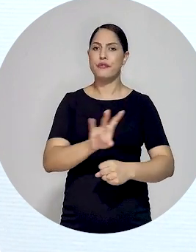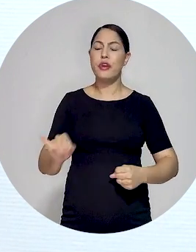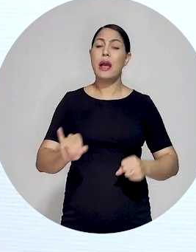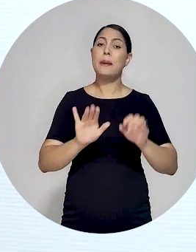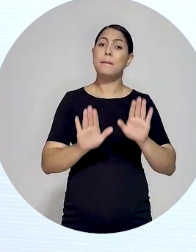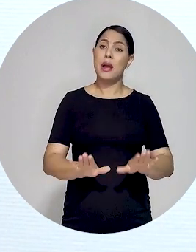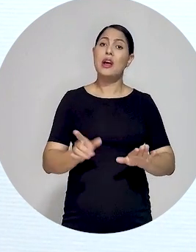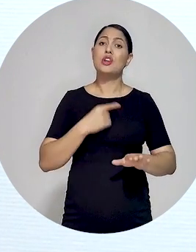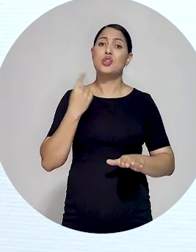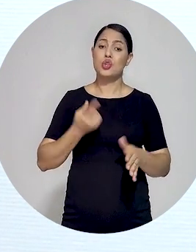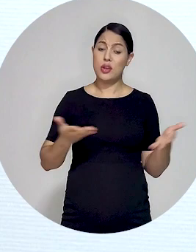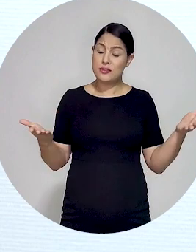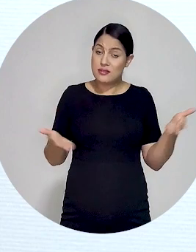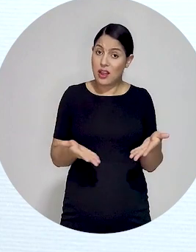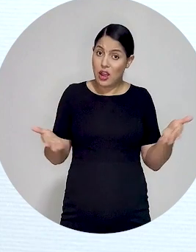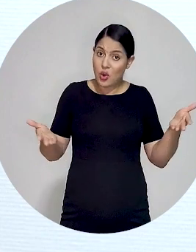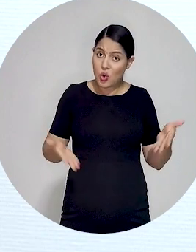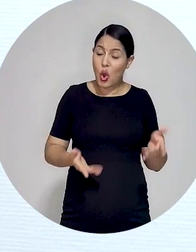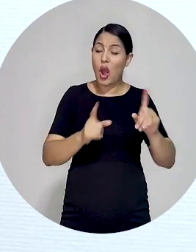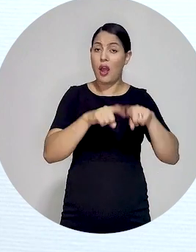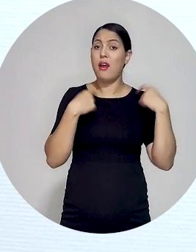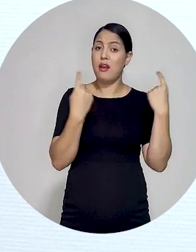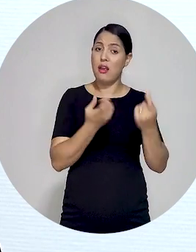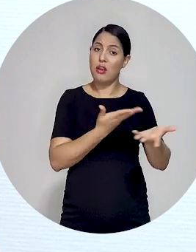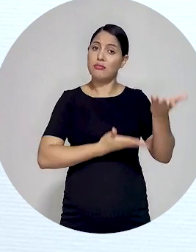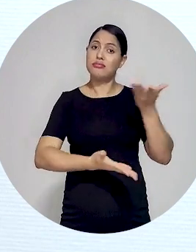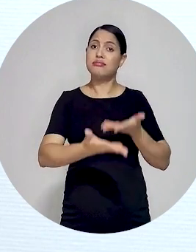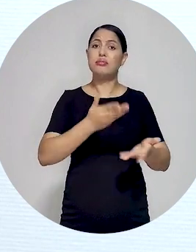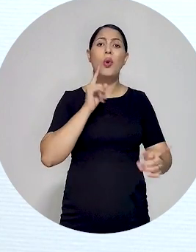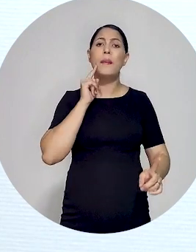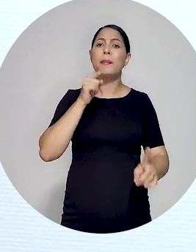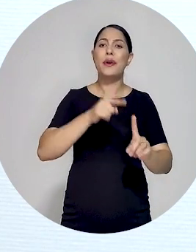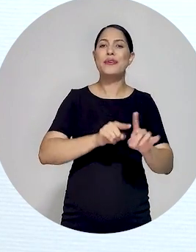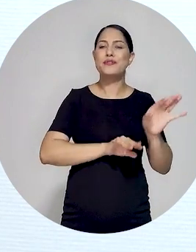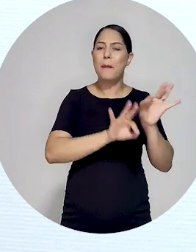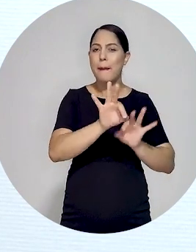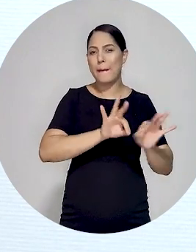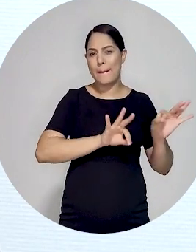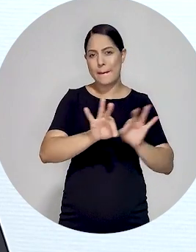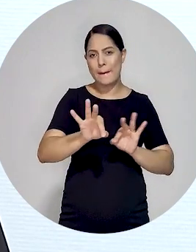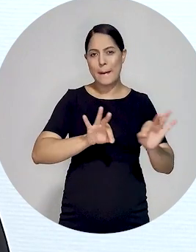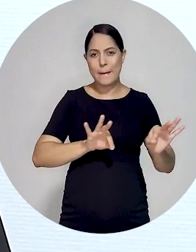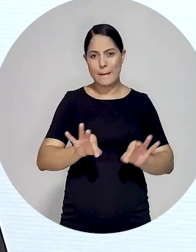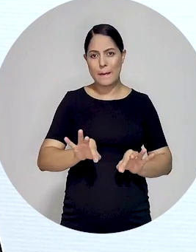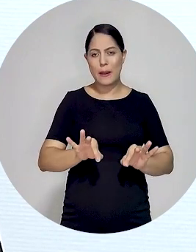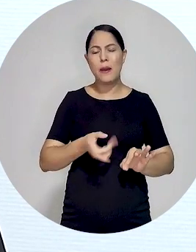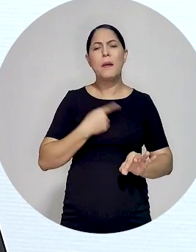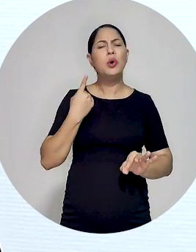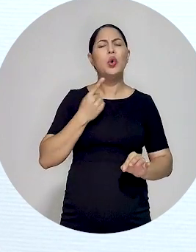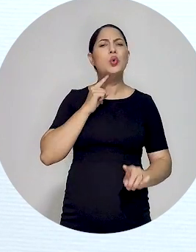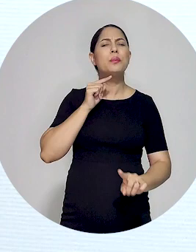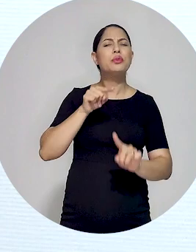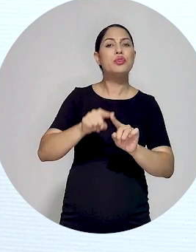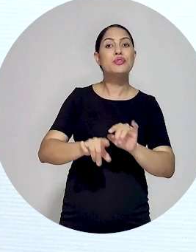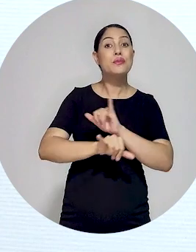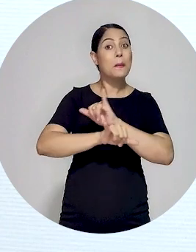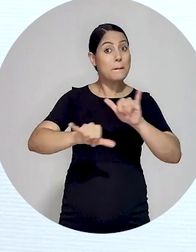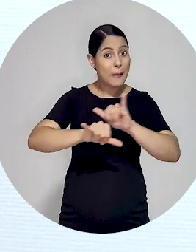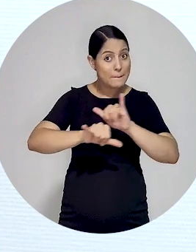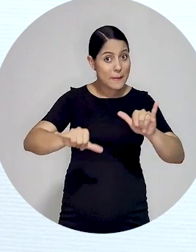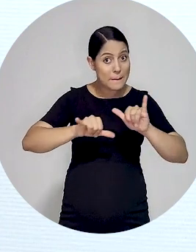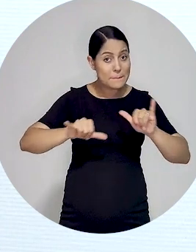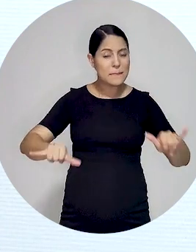e estamos, portanto, finalizando essas ações. E esta reunião teve um intuito de preparar isso para que a gente